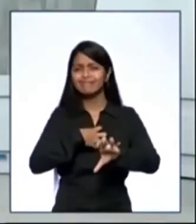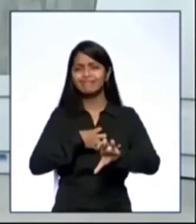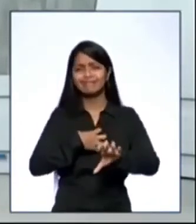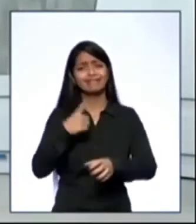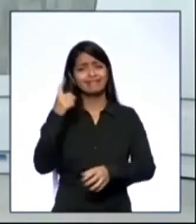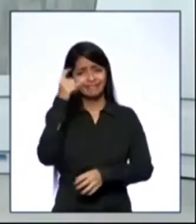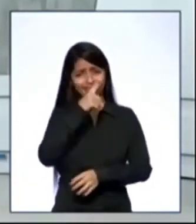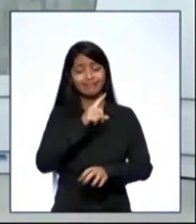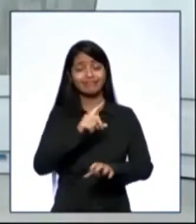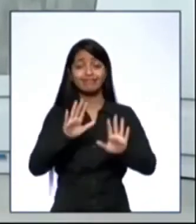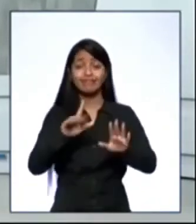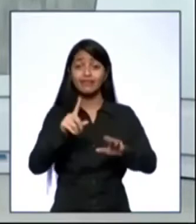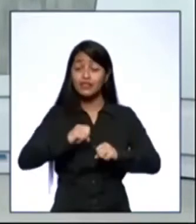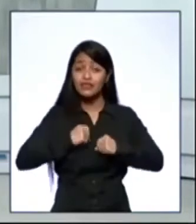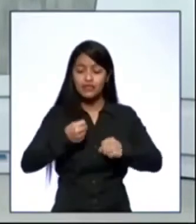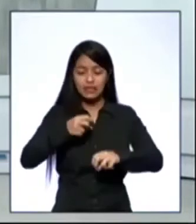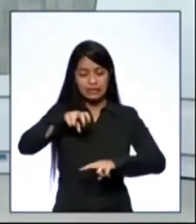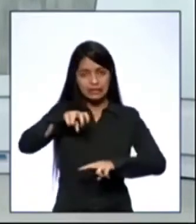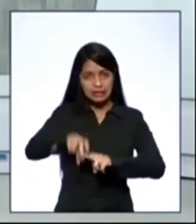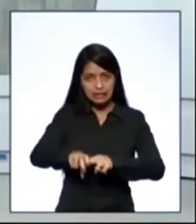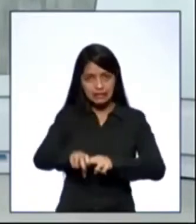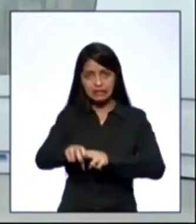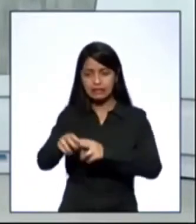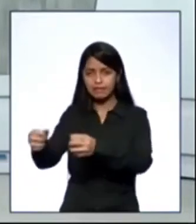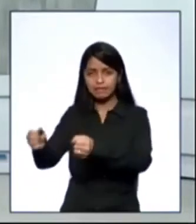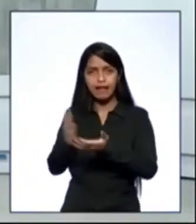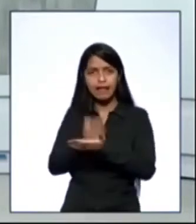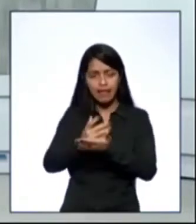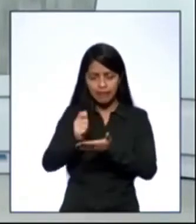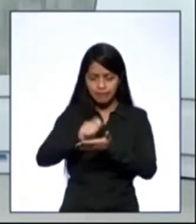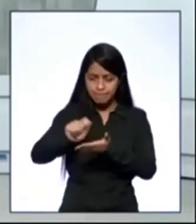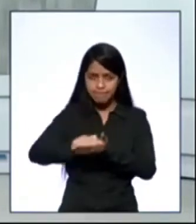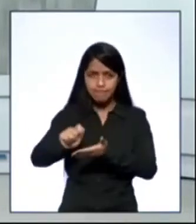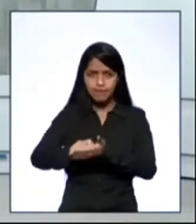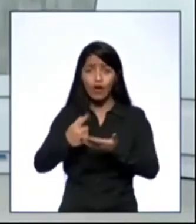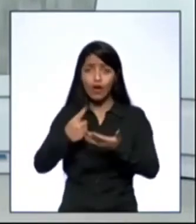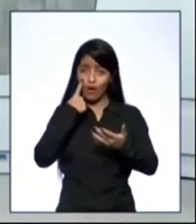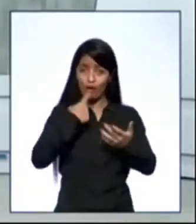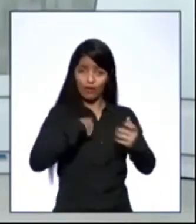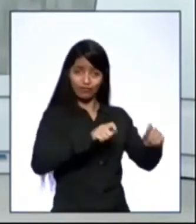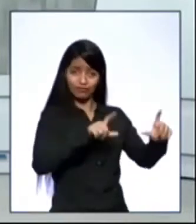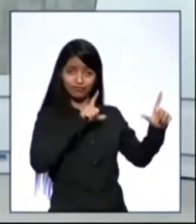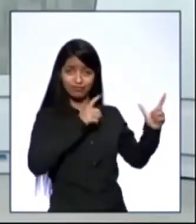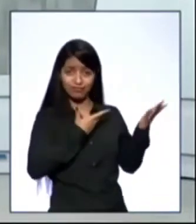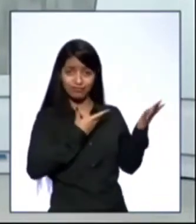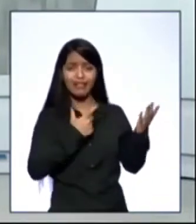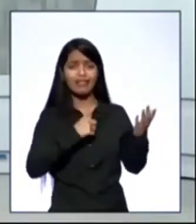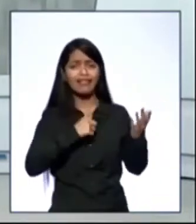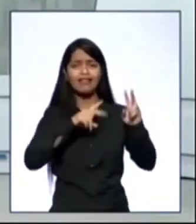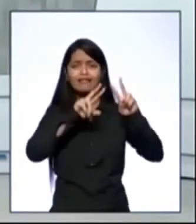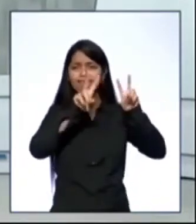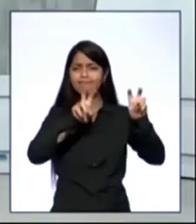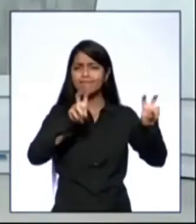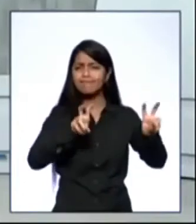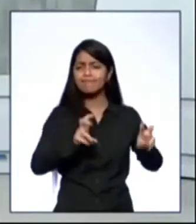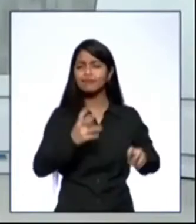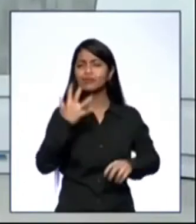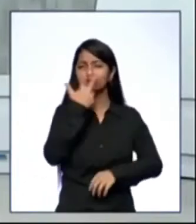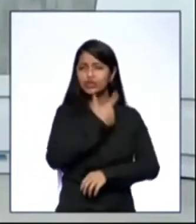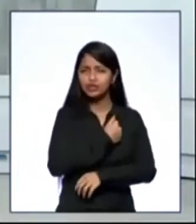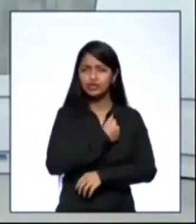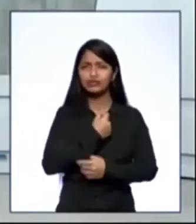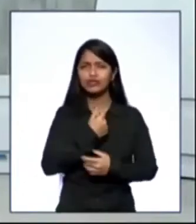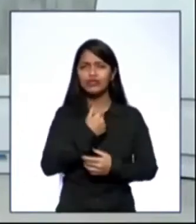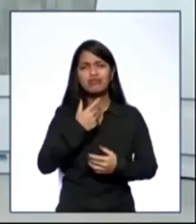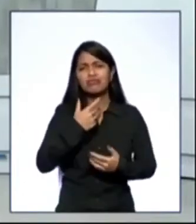duro. Então, mano, senta, pega um caderno, vai fazendo minha lousa. Eu faço uma lousa organizadinha pra você, com título, subtítulo, pra ficar bonitinho, pra